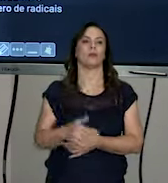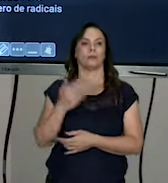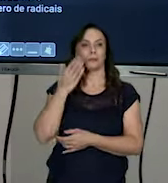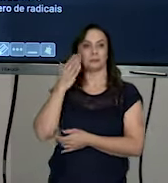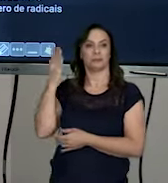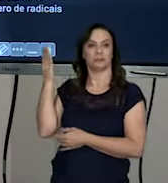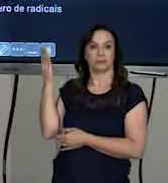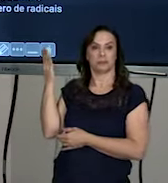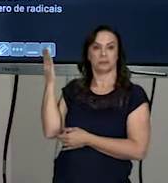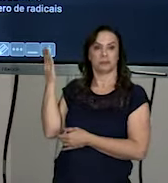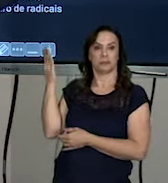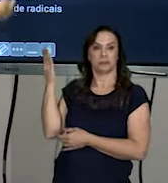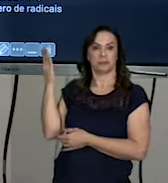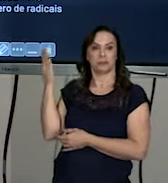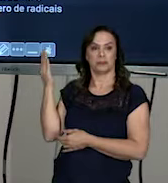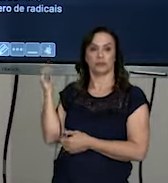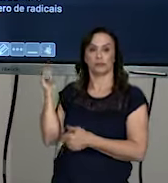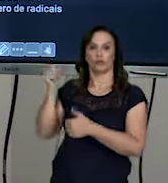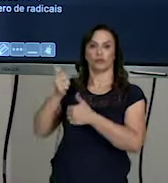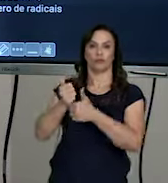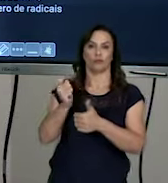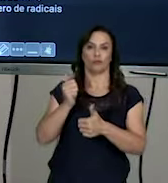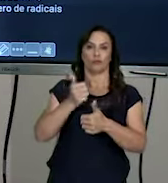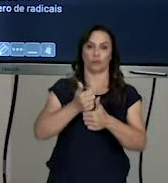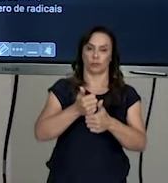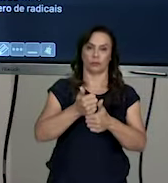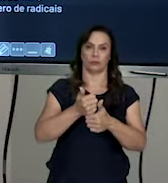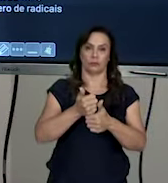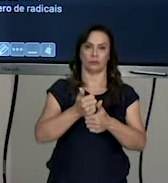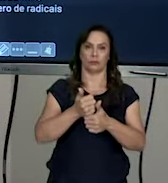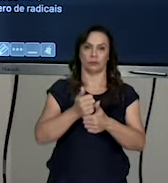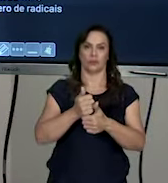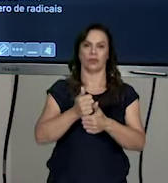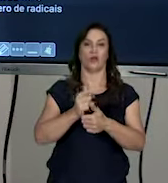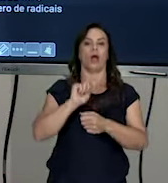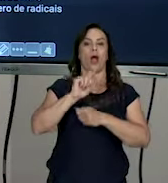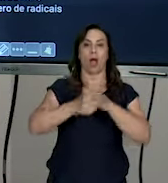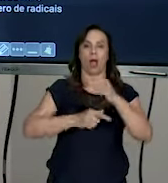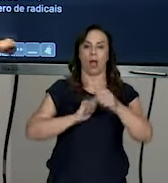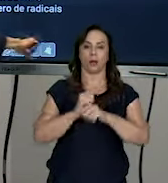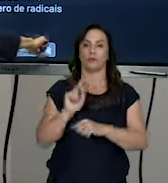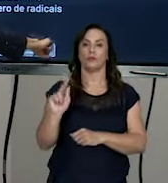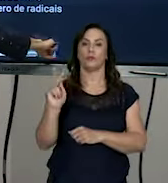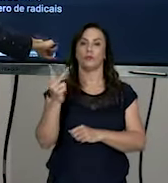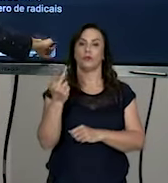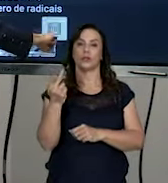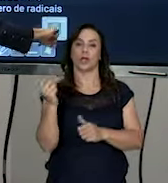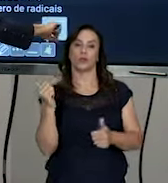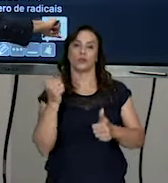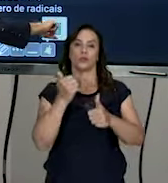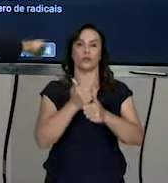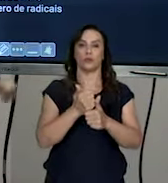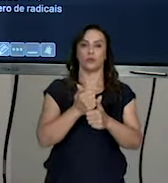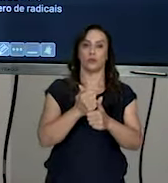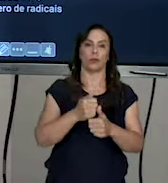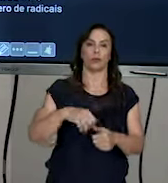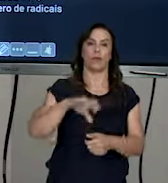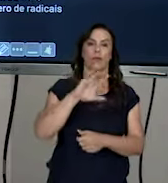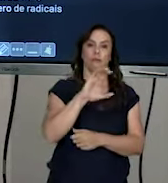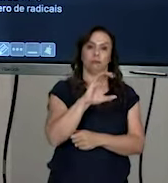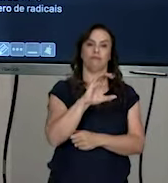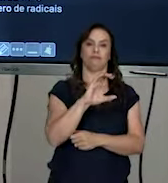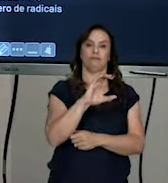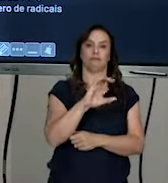2 ou 3 átomos de hidrogênio por radicais carbônicos. Então, aí a gente tem a amina primária, a